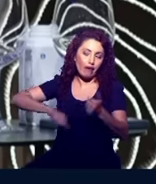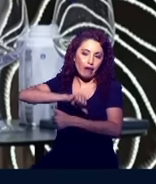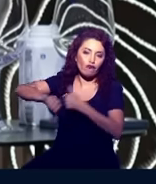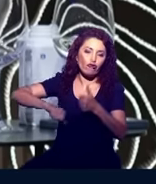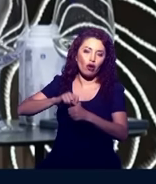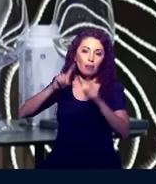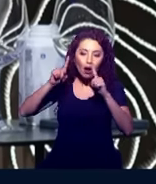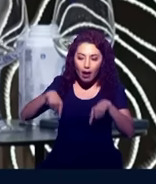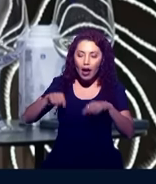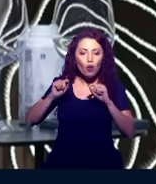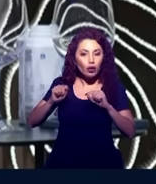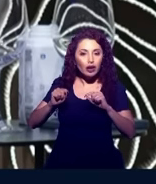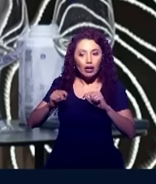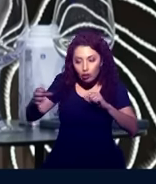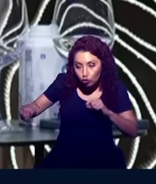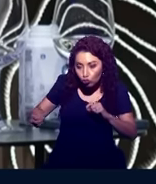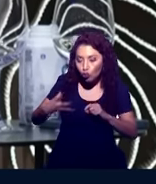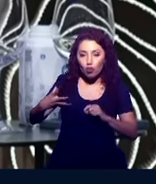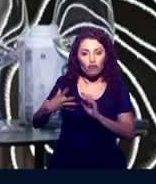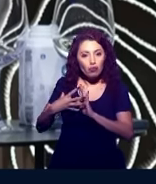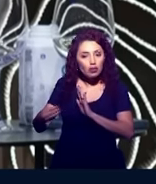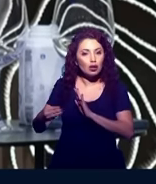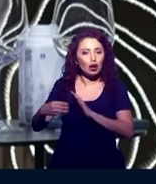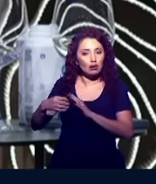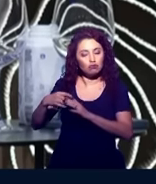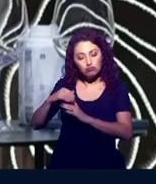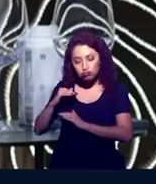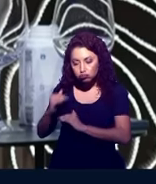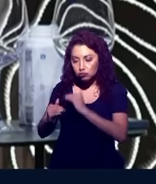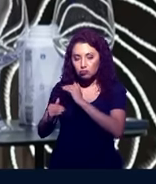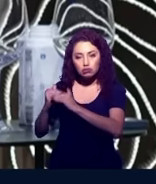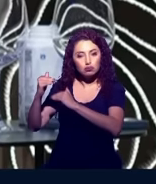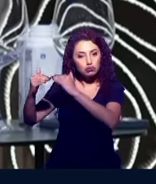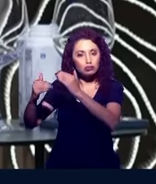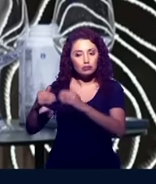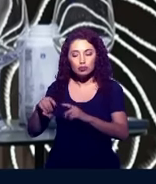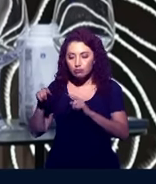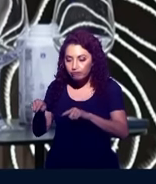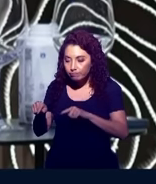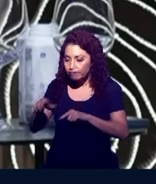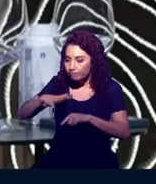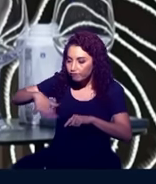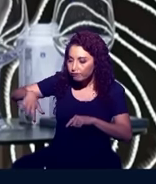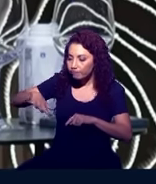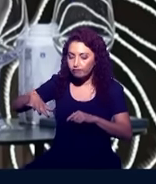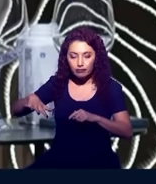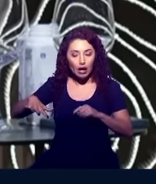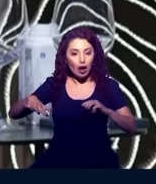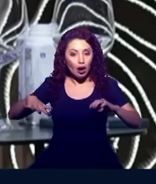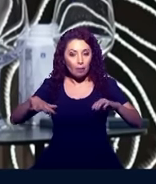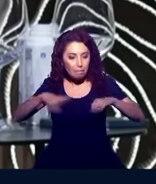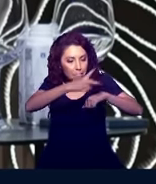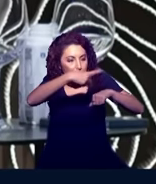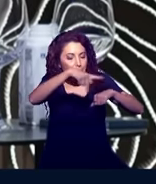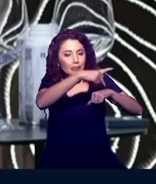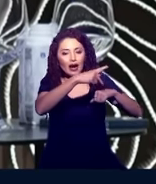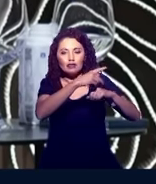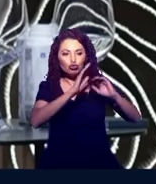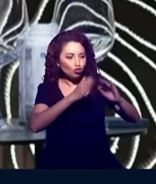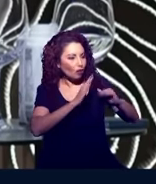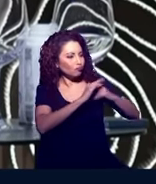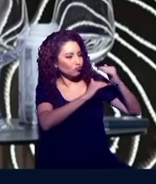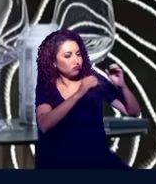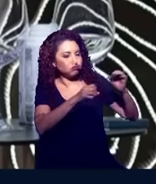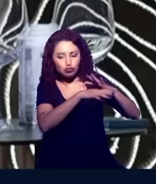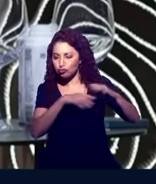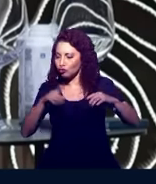sendo feito eh para aproximá-lo ainda mais da realidade do mundo mais desenvolvido agora o objetivo